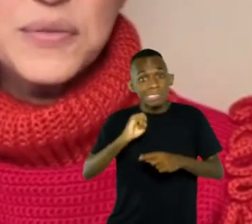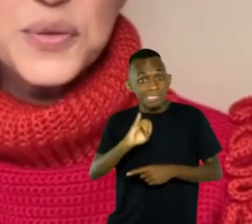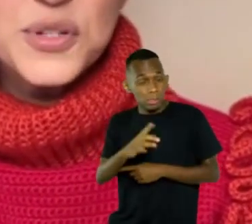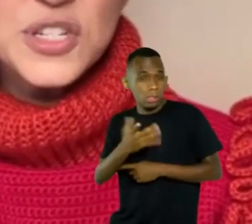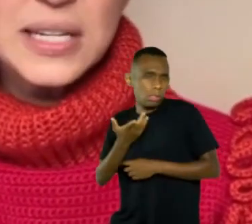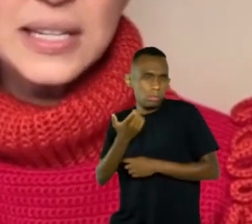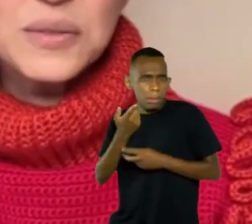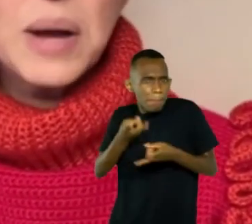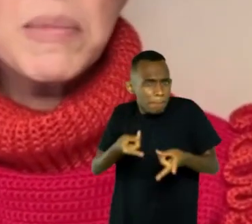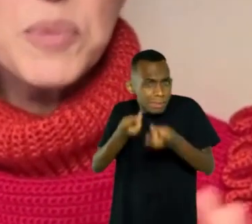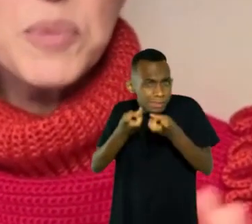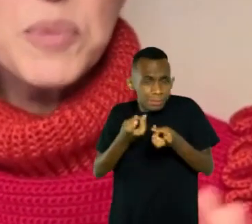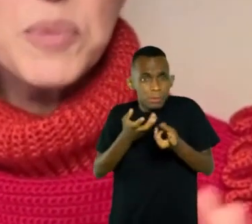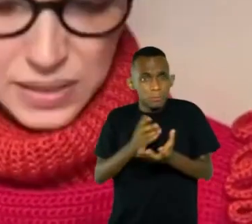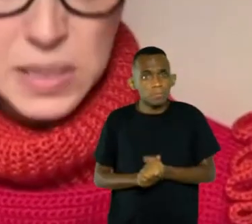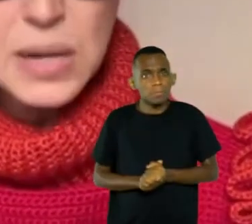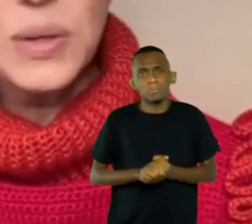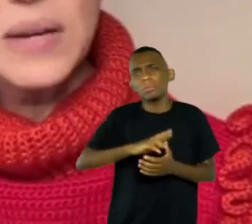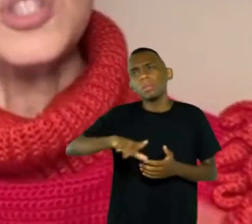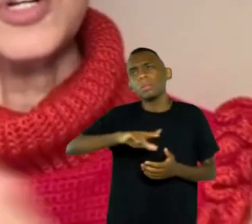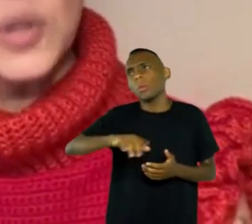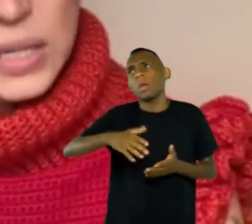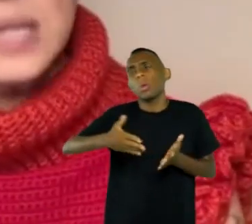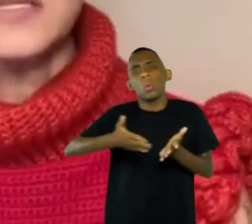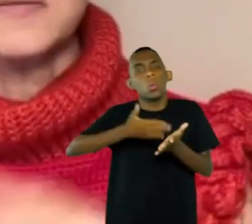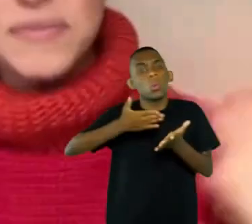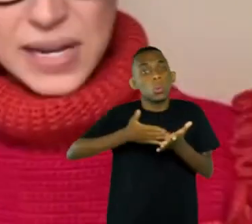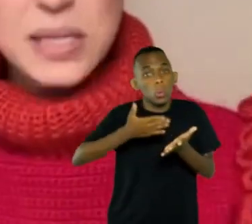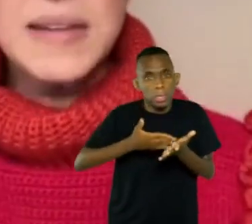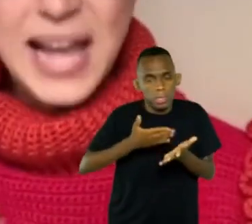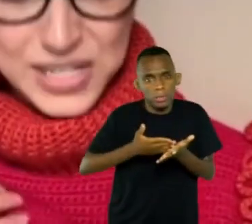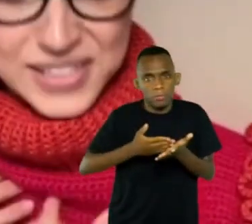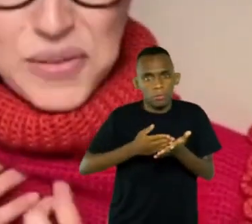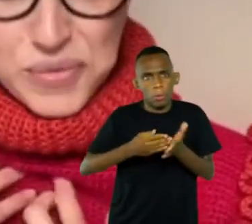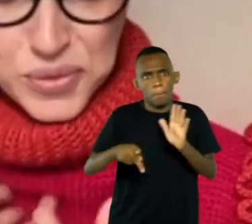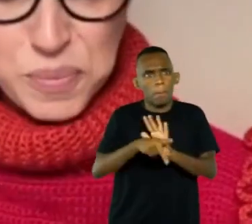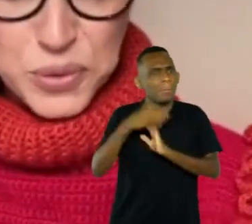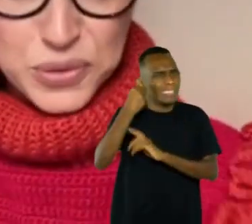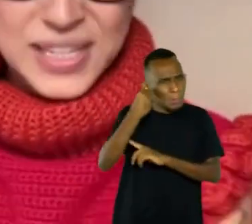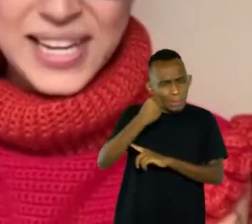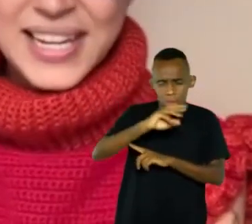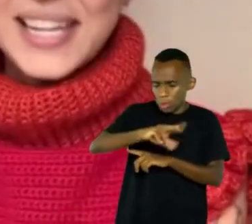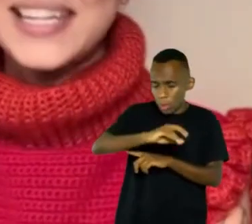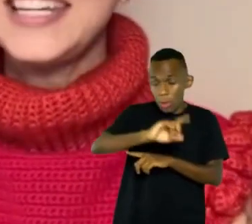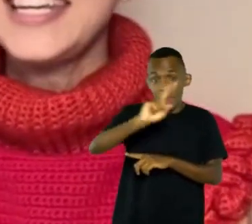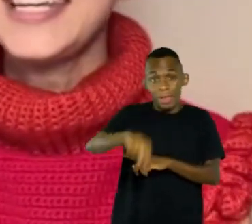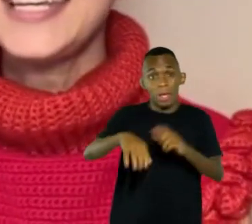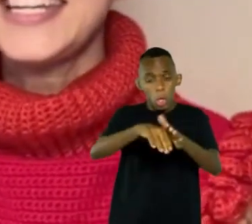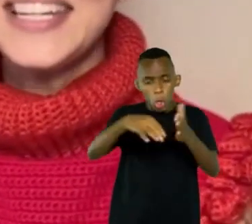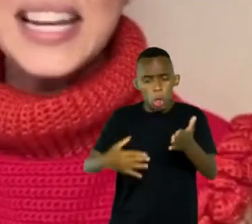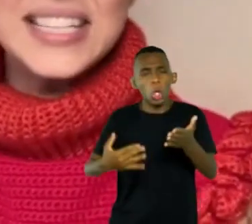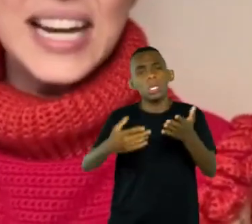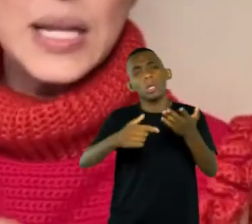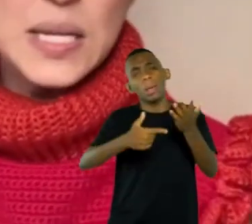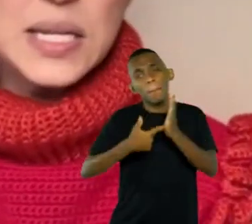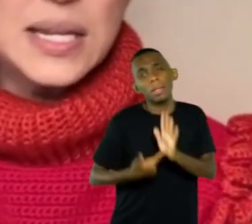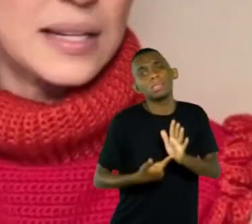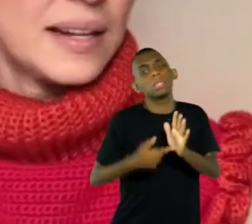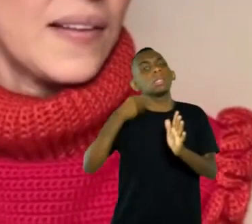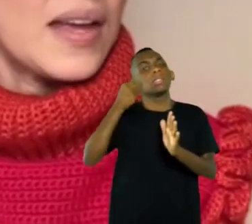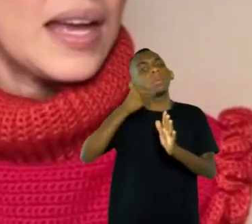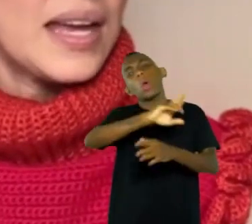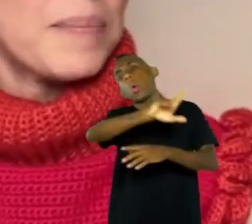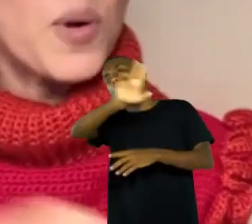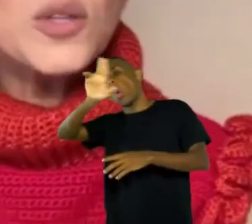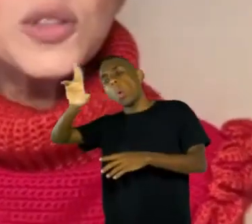um livro não é uma biografia, mas é um livro de crônicas sobre várias viagens ao fundo do poço, né? E ele traz,